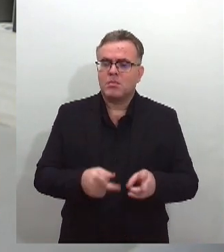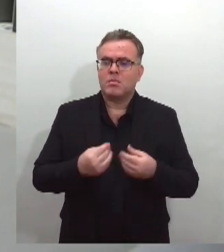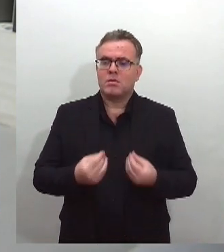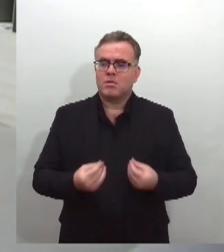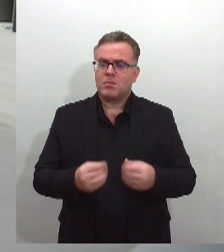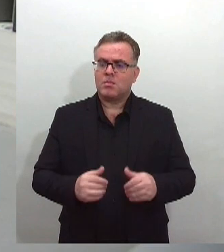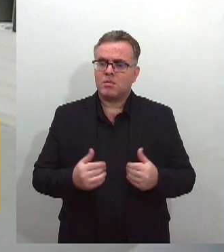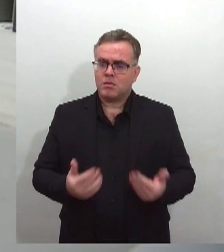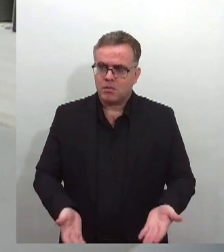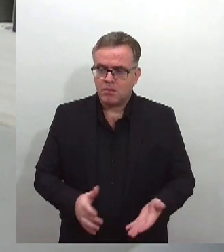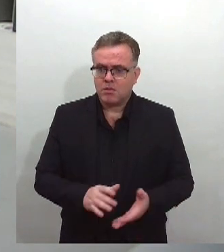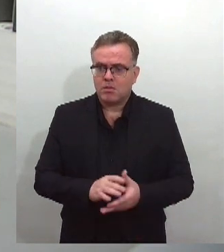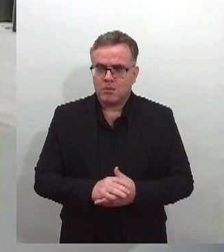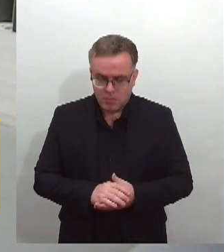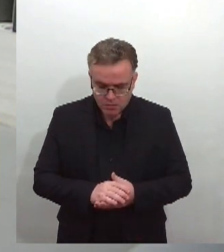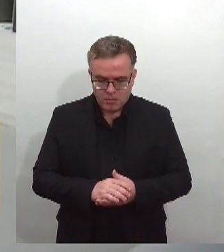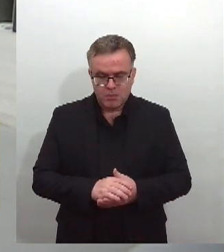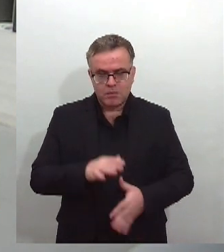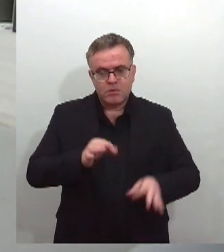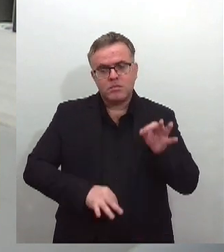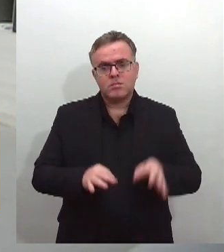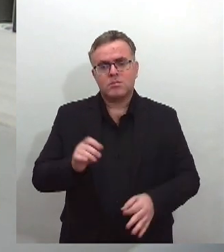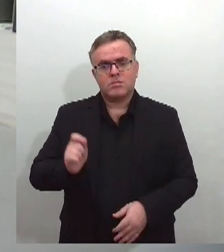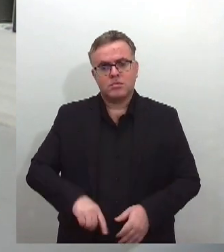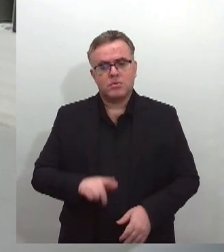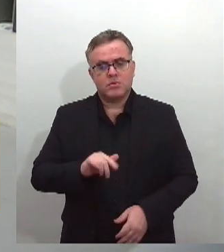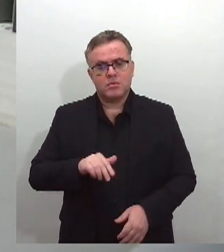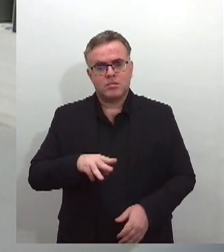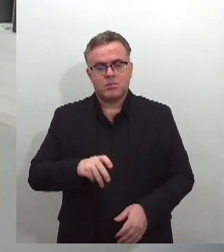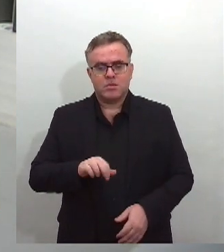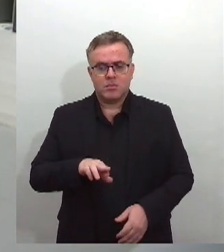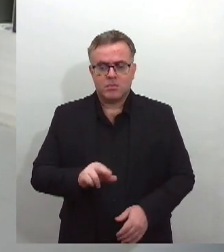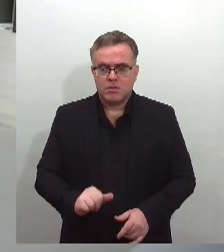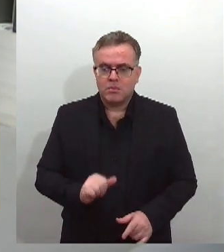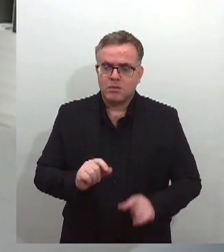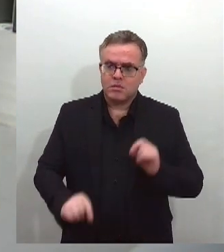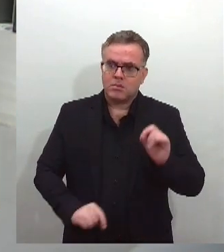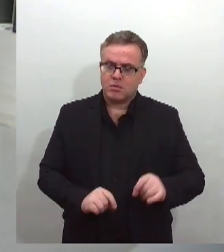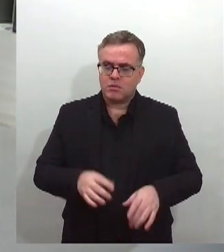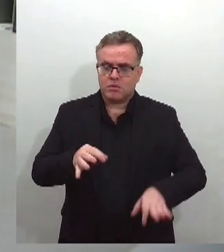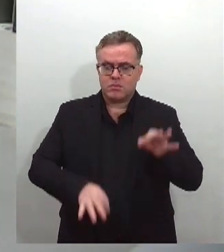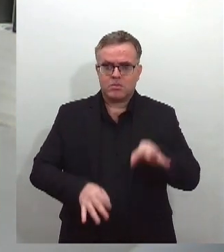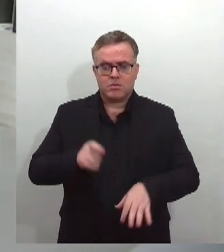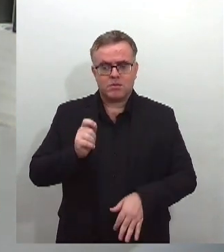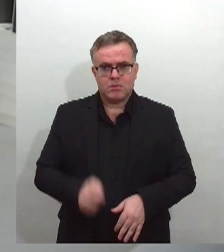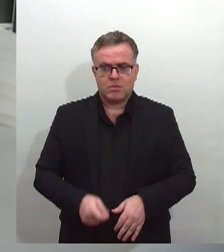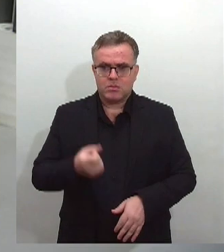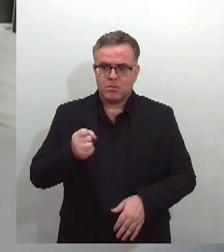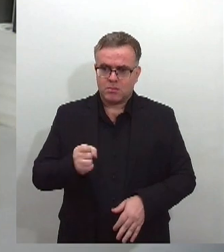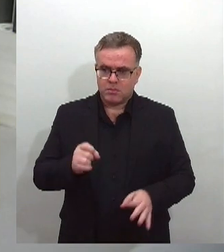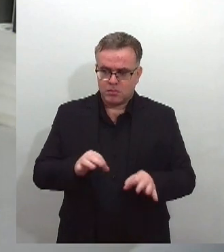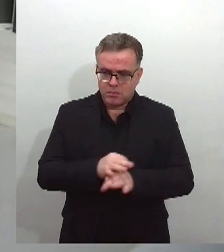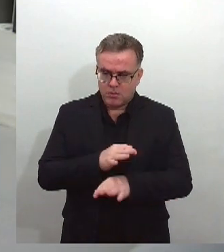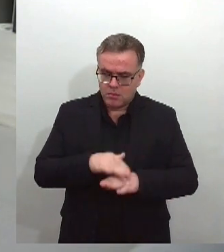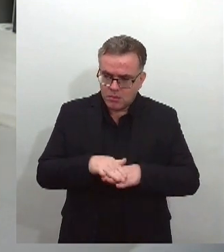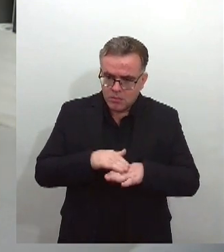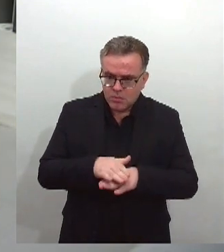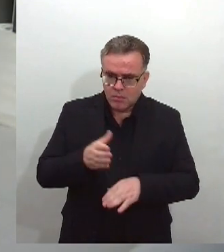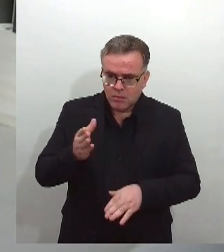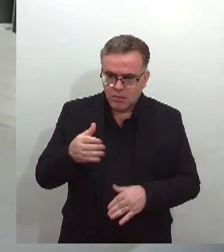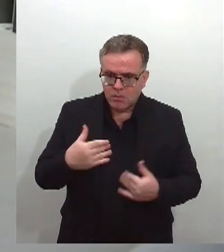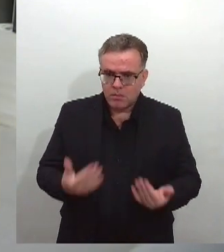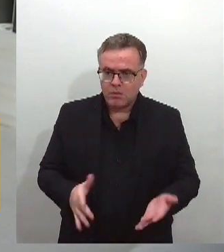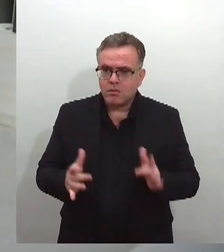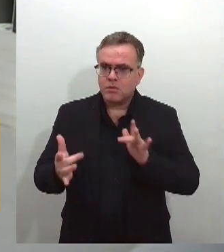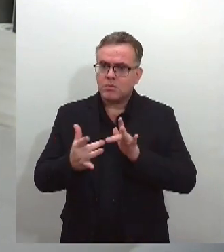juíza Jumara Porto, que é a coordenadora da Mulher do Tribunal de Justiça de Sergipe. Vamos manter contato com ela.